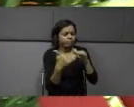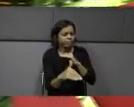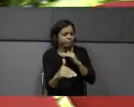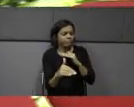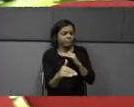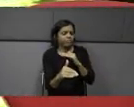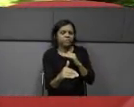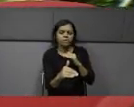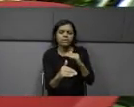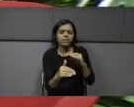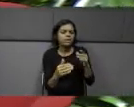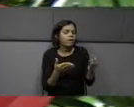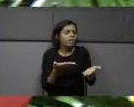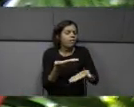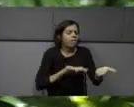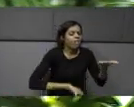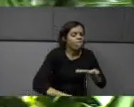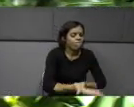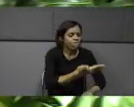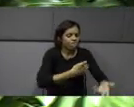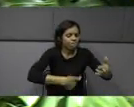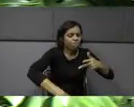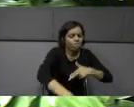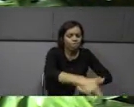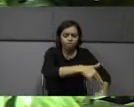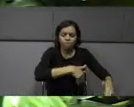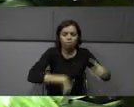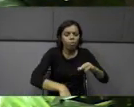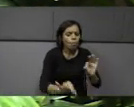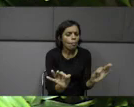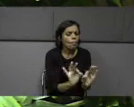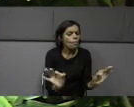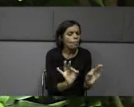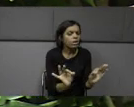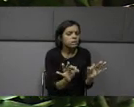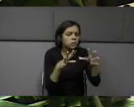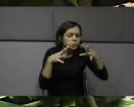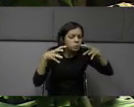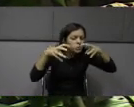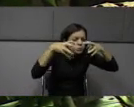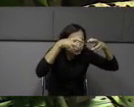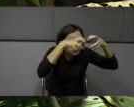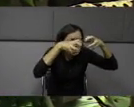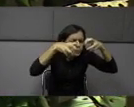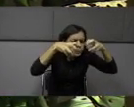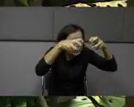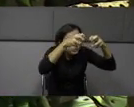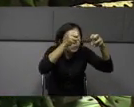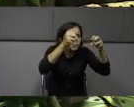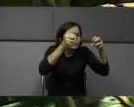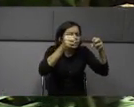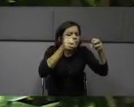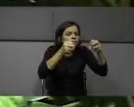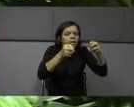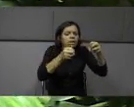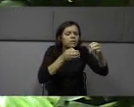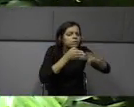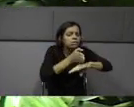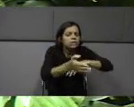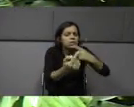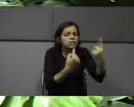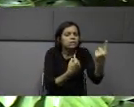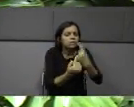participam elas não entendem entrada/saída uma cidade escura uma cidade que ela não usa em todos os horários que